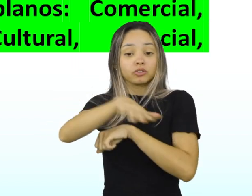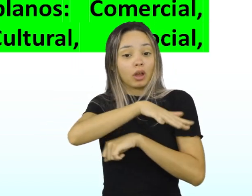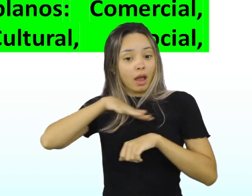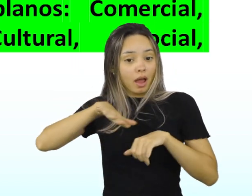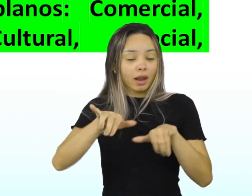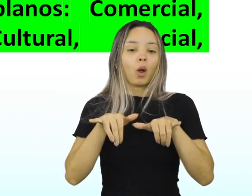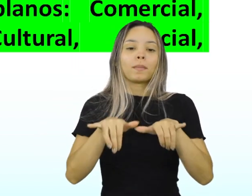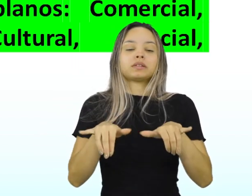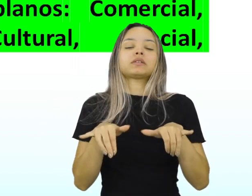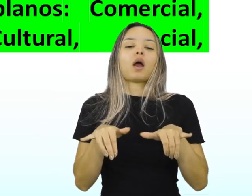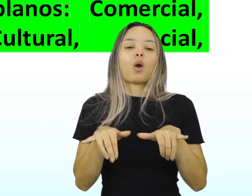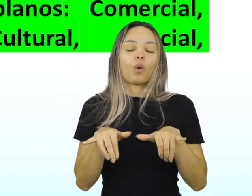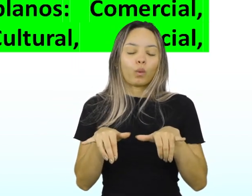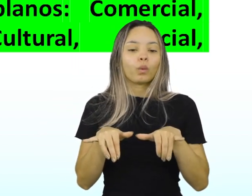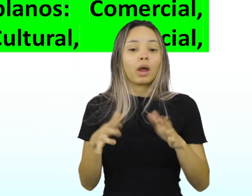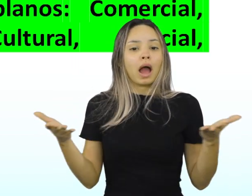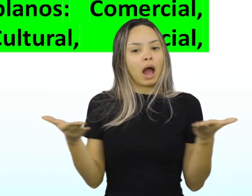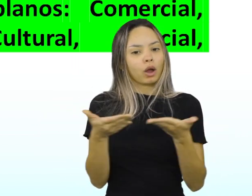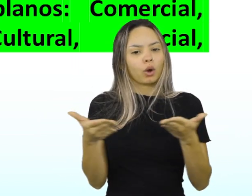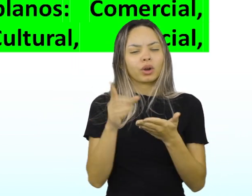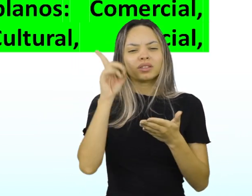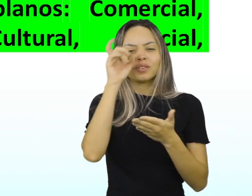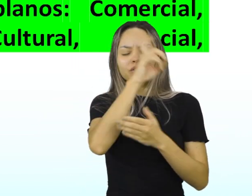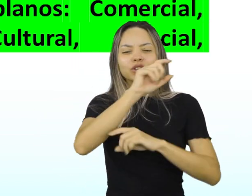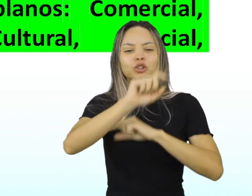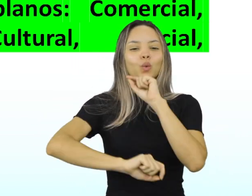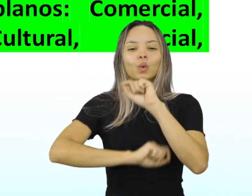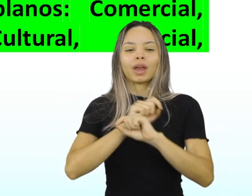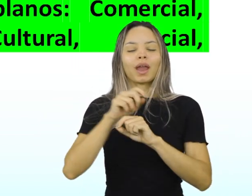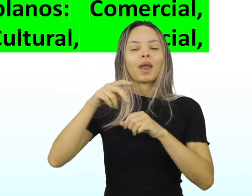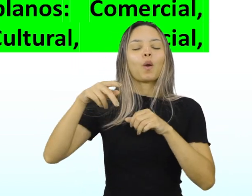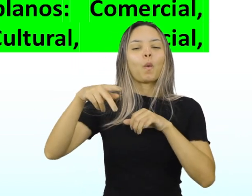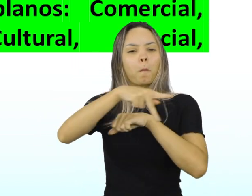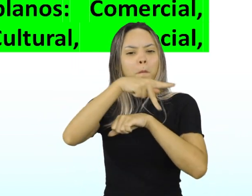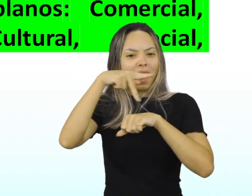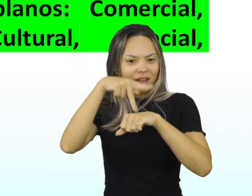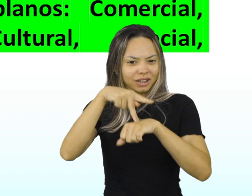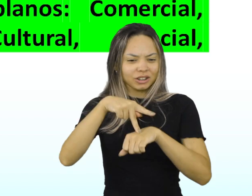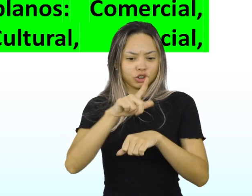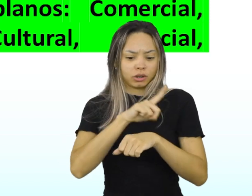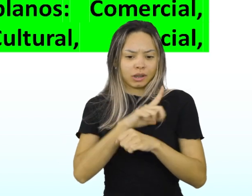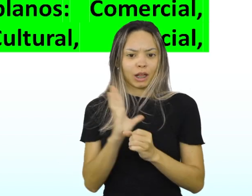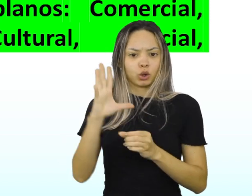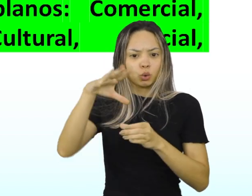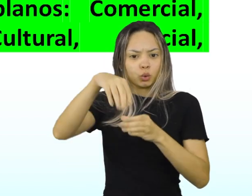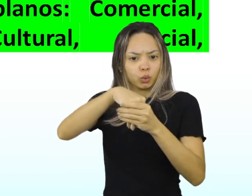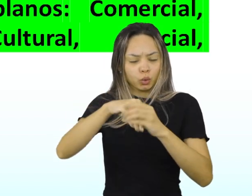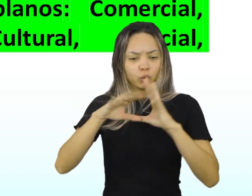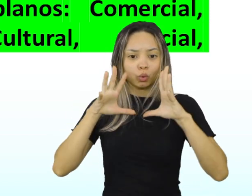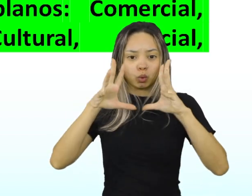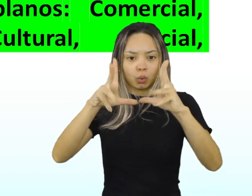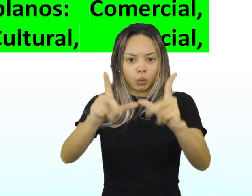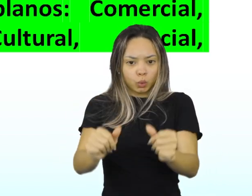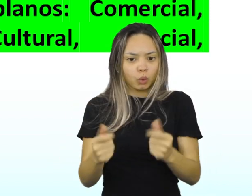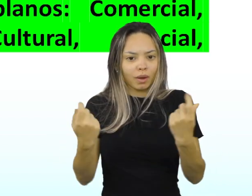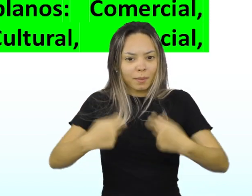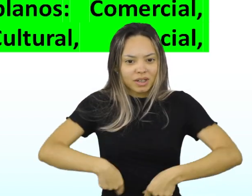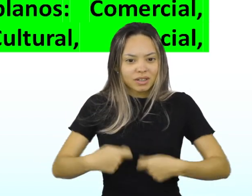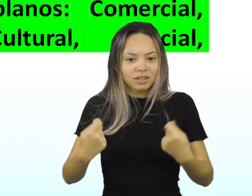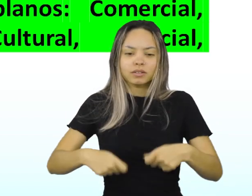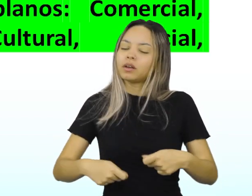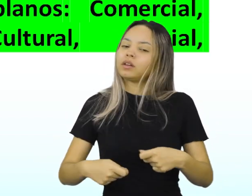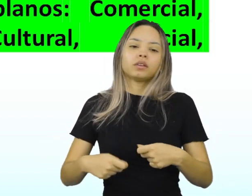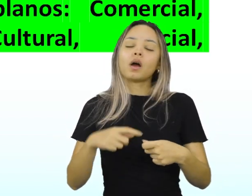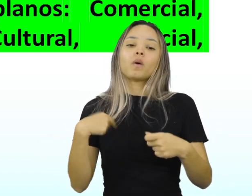comercial. Hoje em dia, dificilmente um país ele produz tudo que ele precisa, então ele vai sempre depender